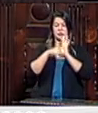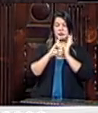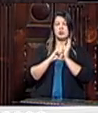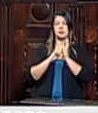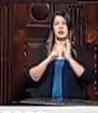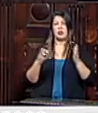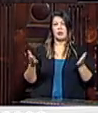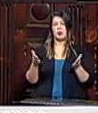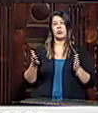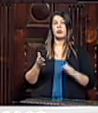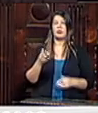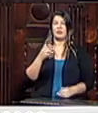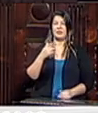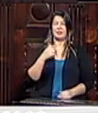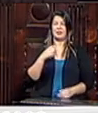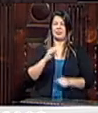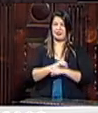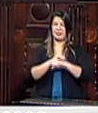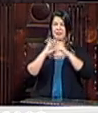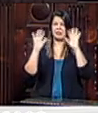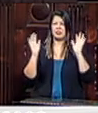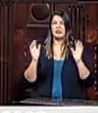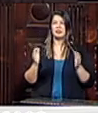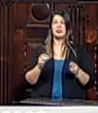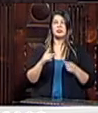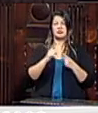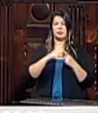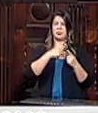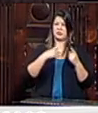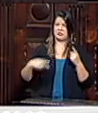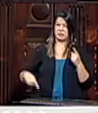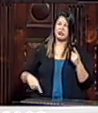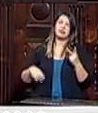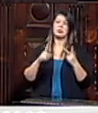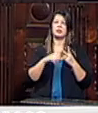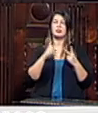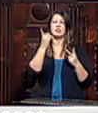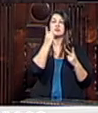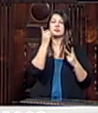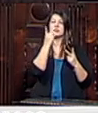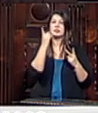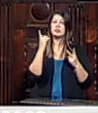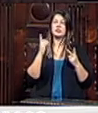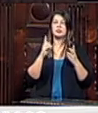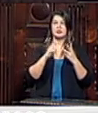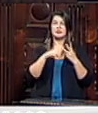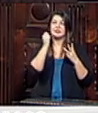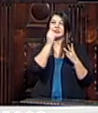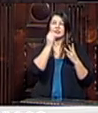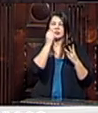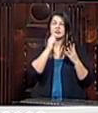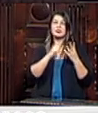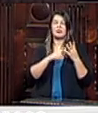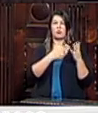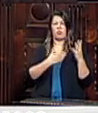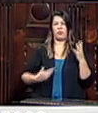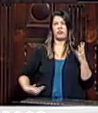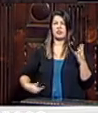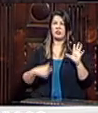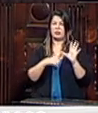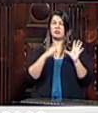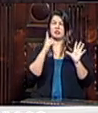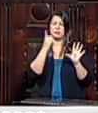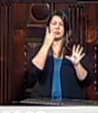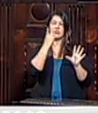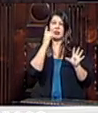Paulo, ampla, geral e restrita, para os cargos de presidente da República, deputados, senadores, governador e deputado